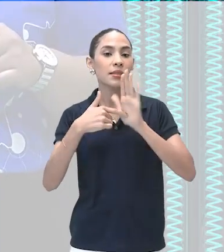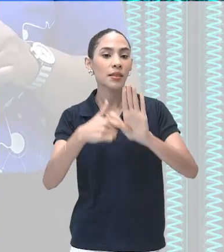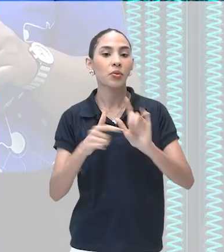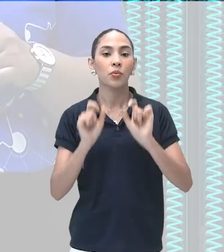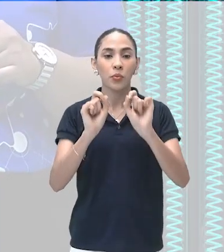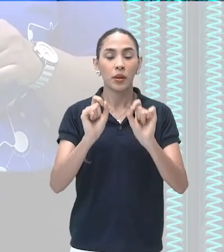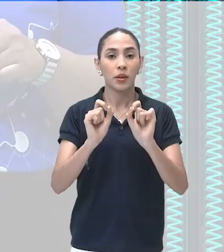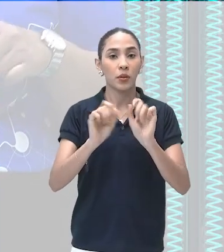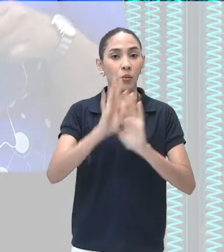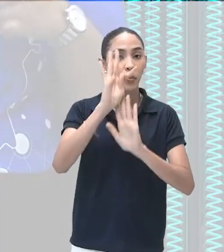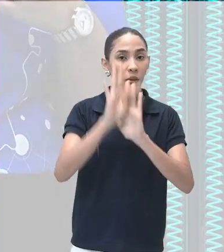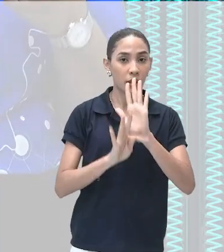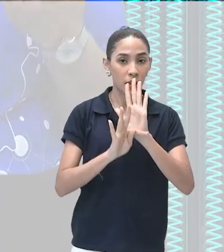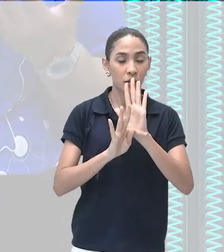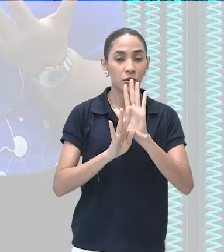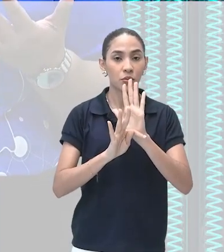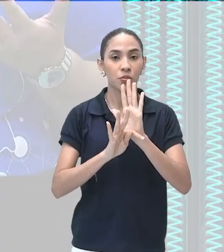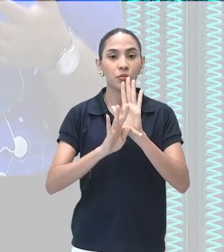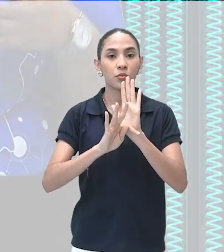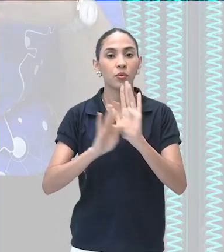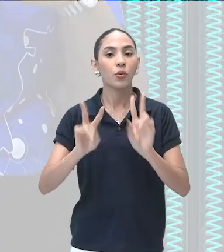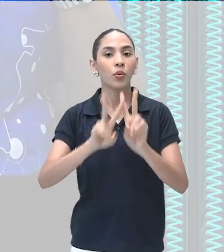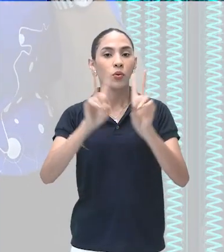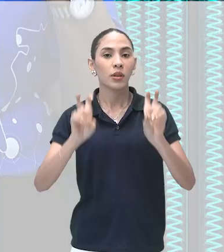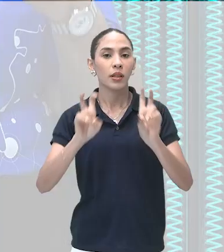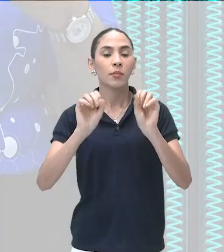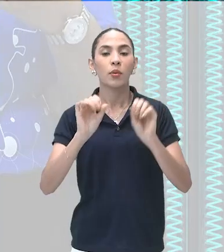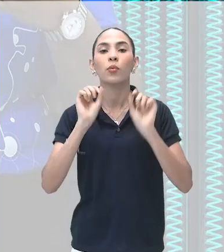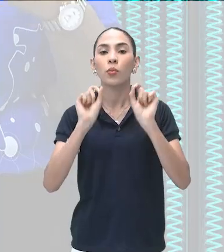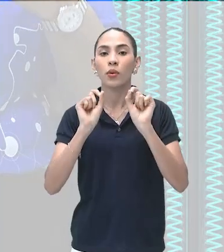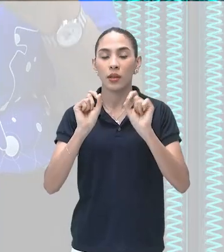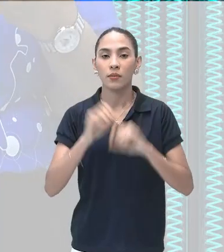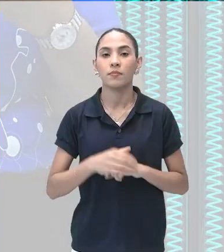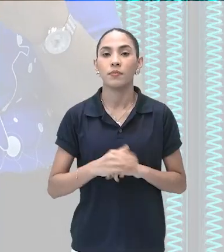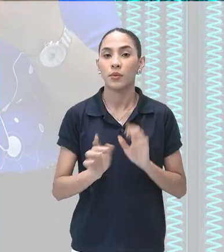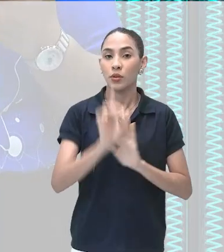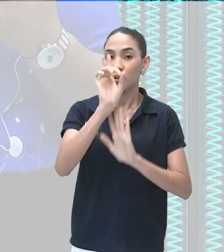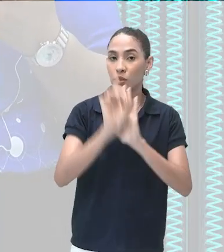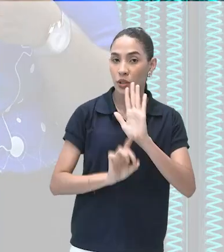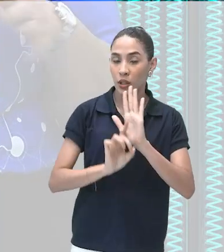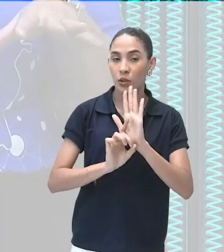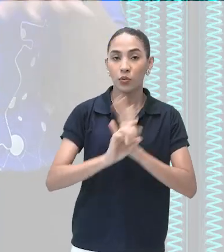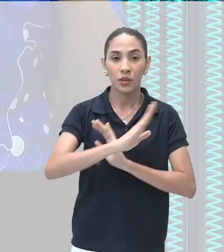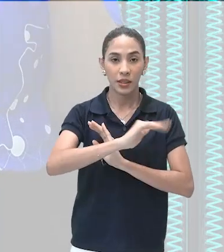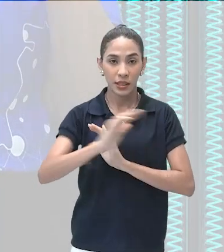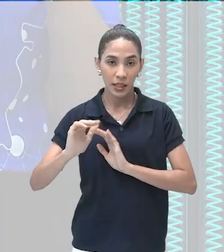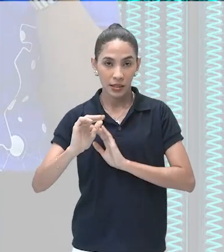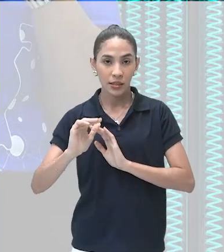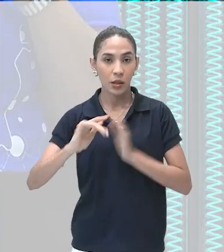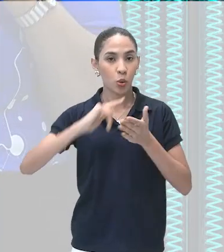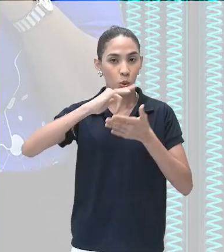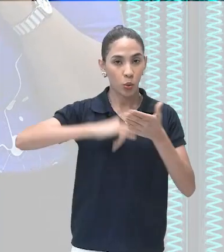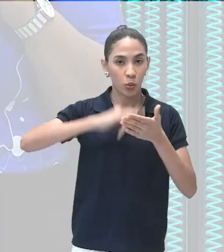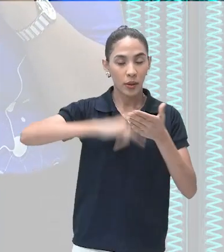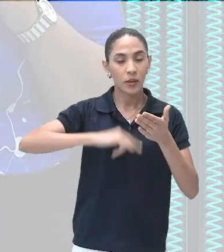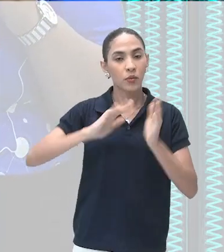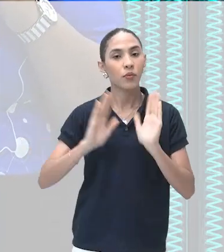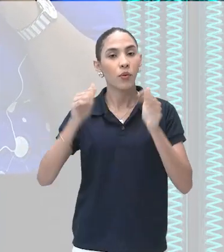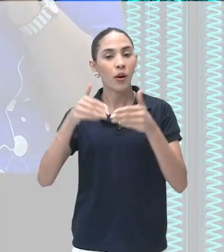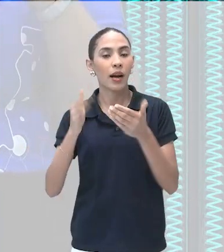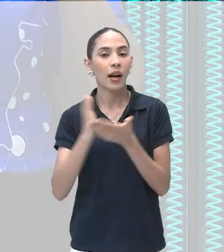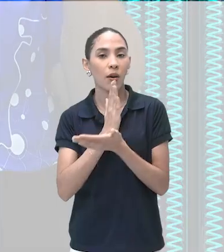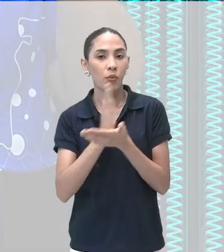vocês um trecho sobre uma declaração dos direitos da criança. Nós vamos trabalhar